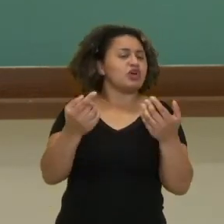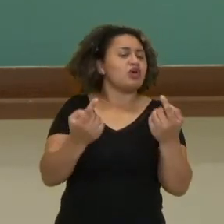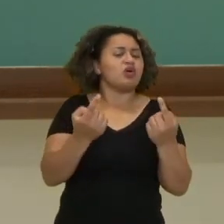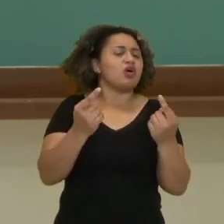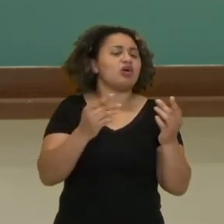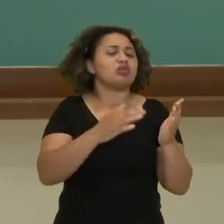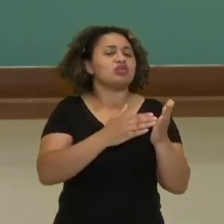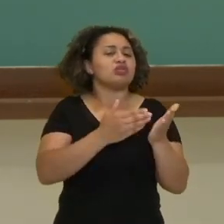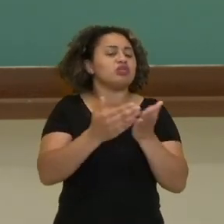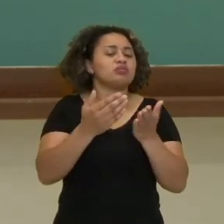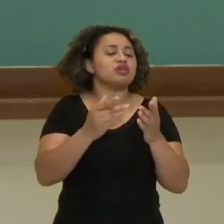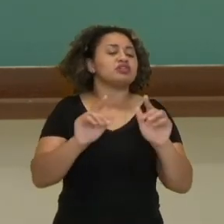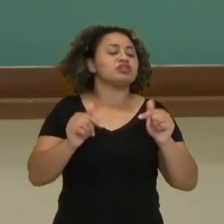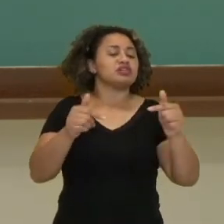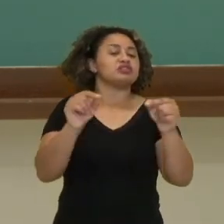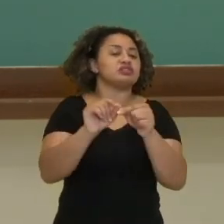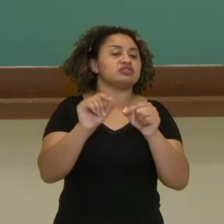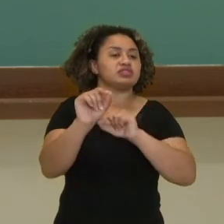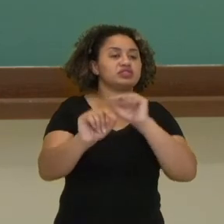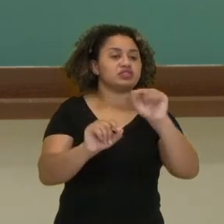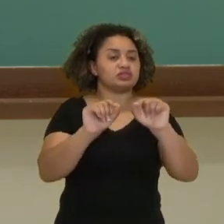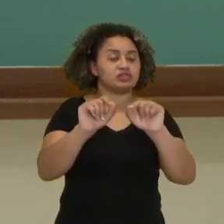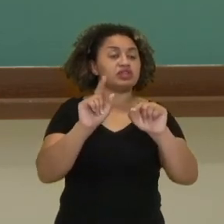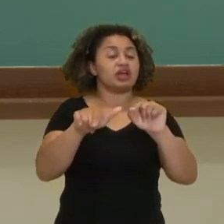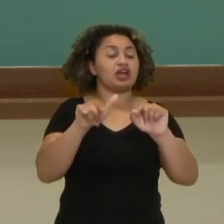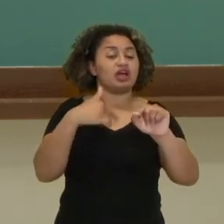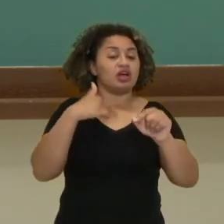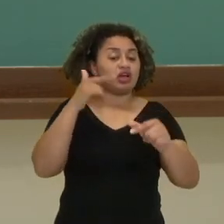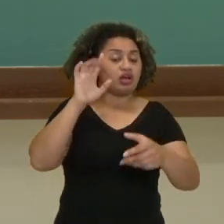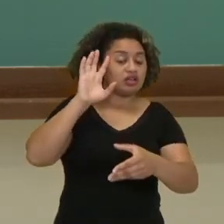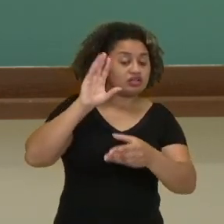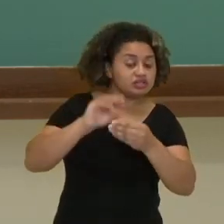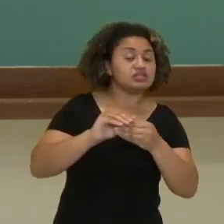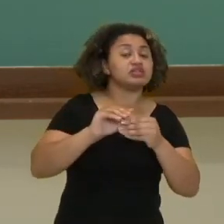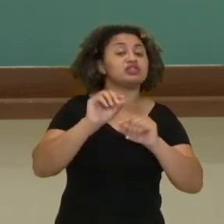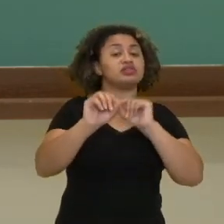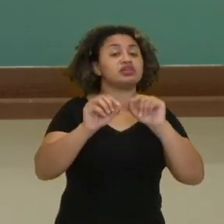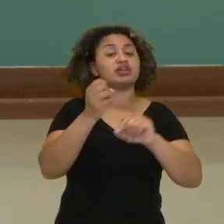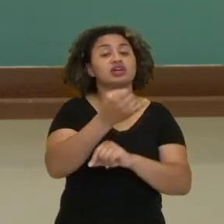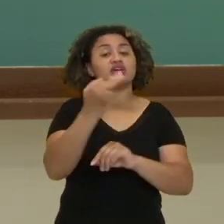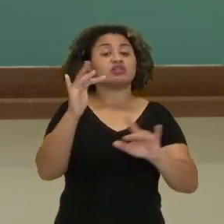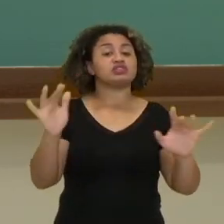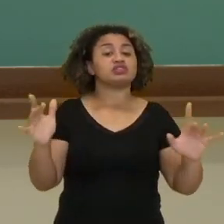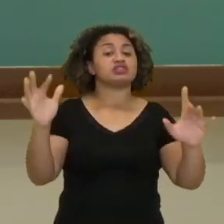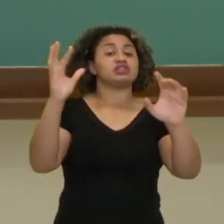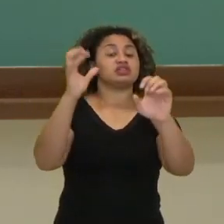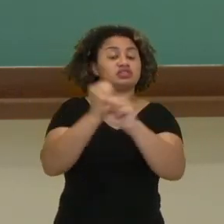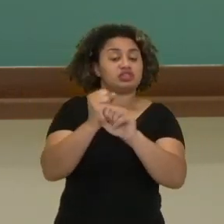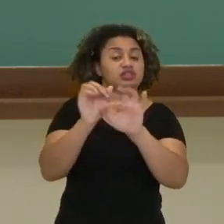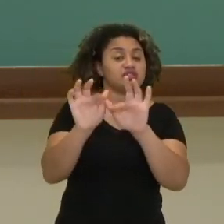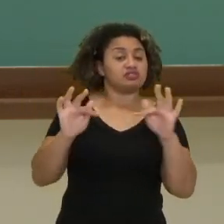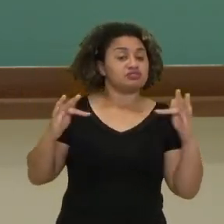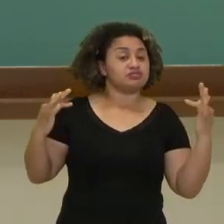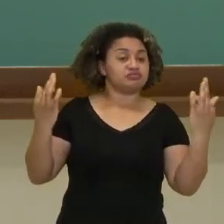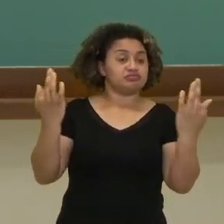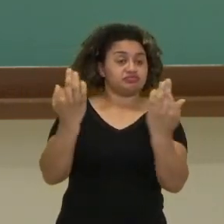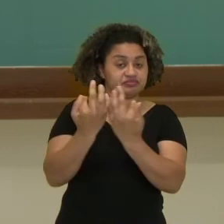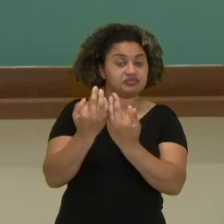primeiro passo, né? O primeiro passo é entendermos que a quantidade total de